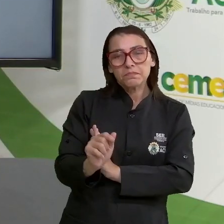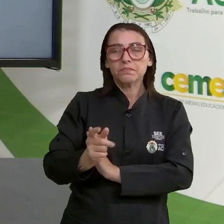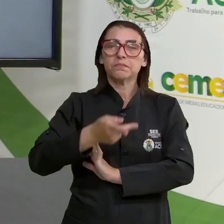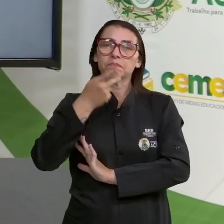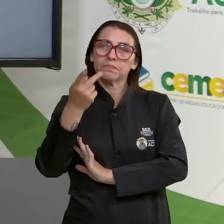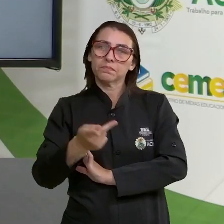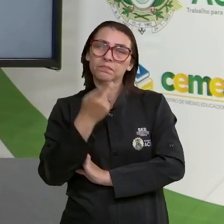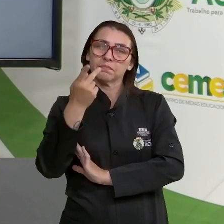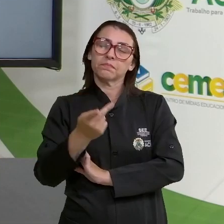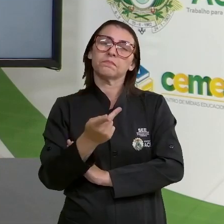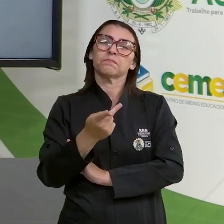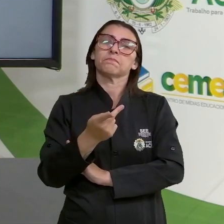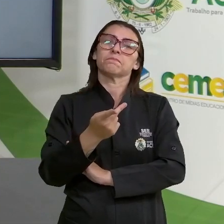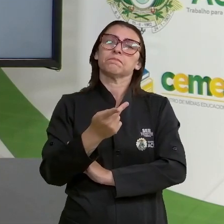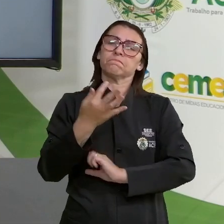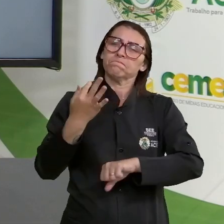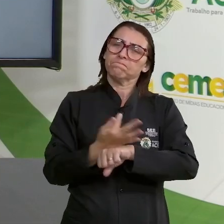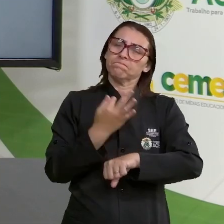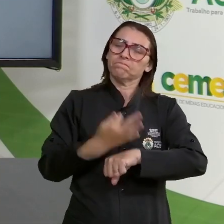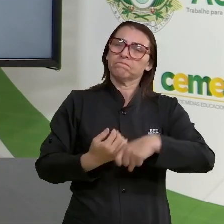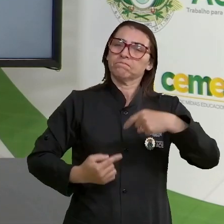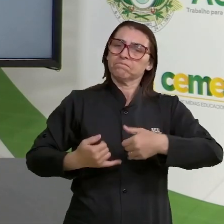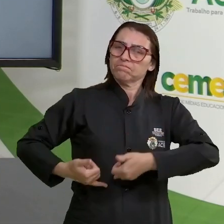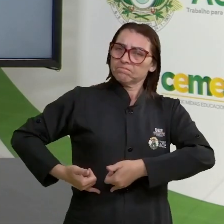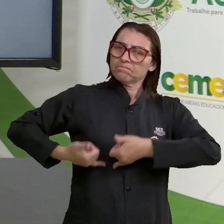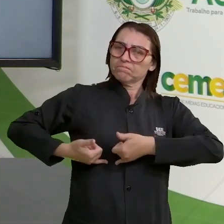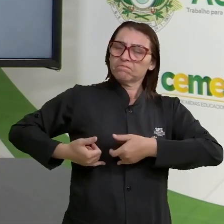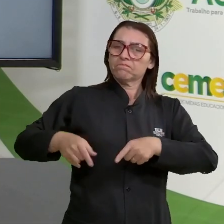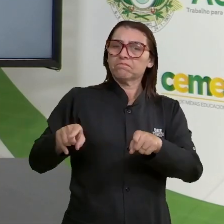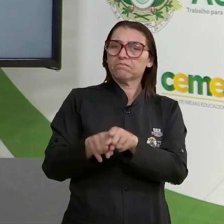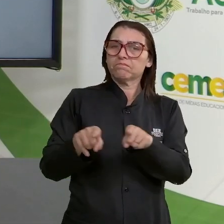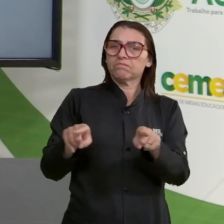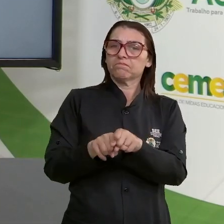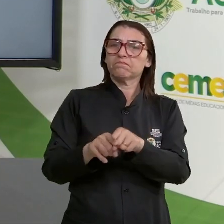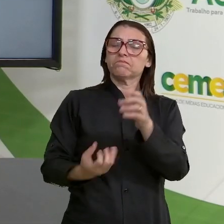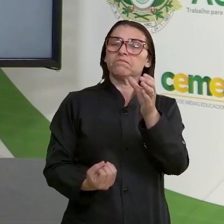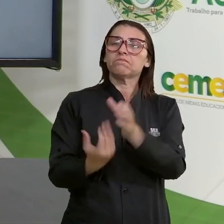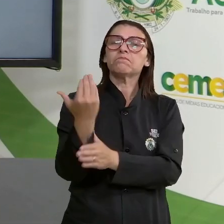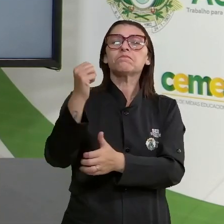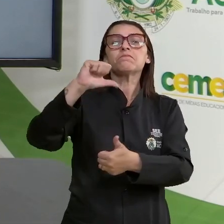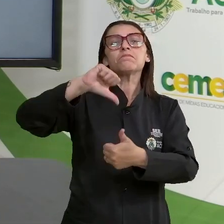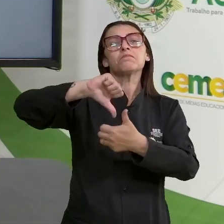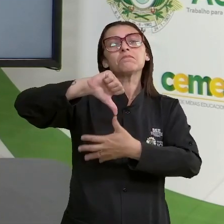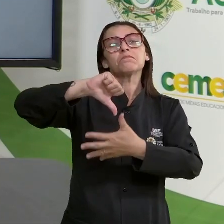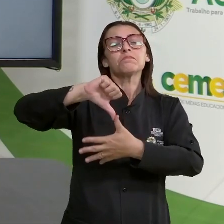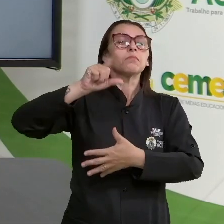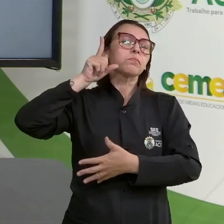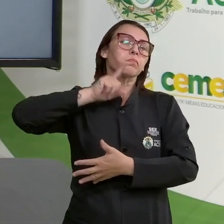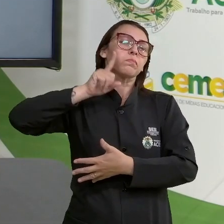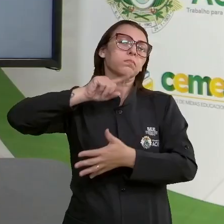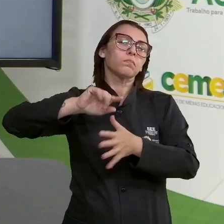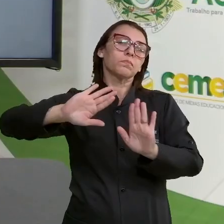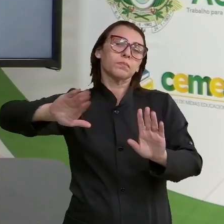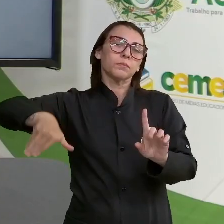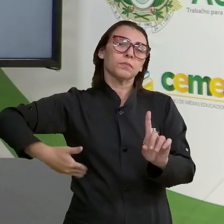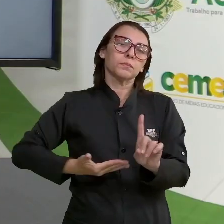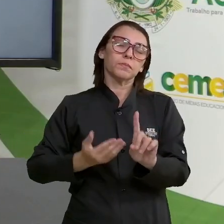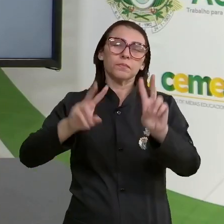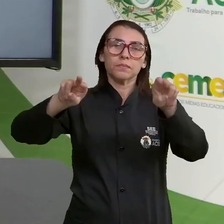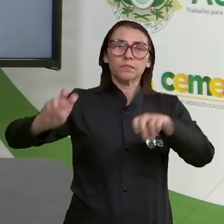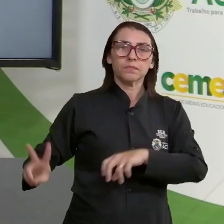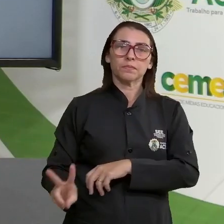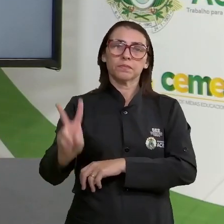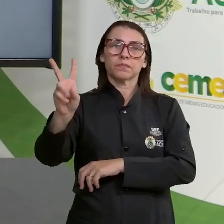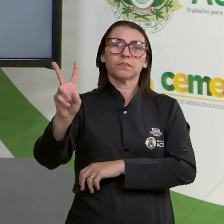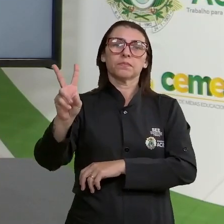de resistência política, de orgulho das raízes do sul dos Estados Unidos. E ela aborda temas como a